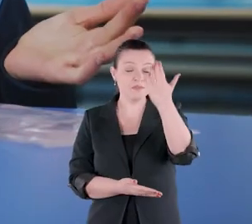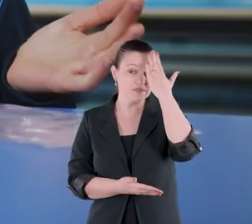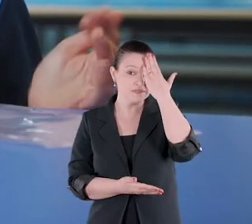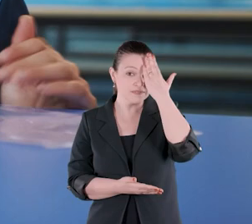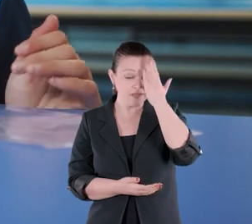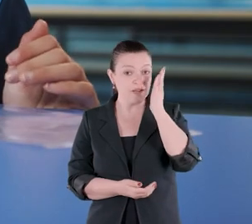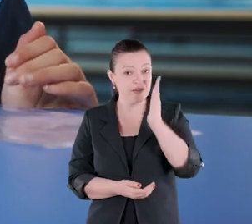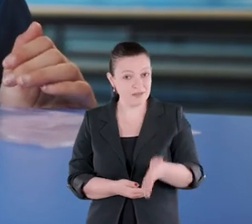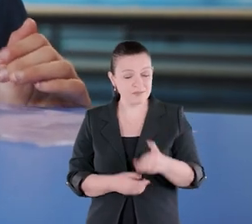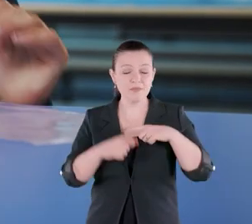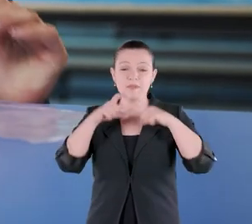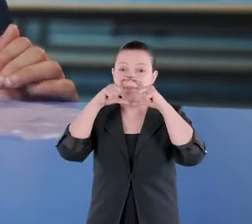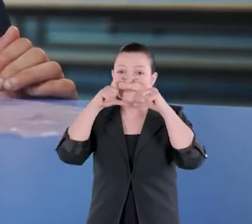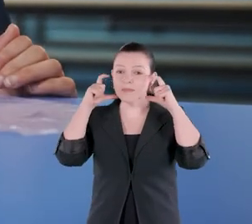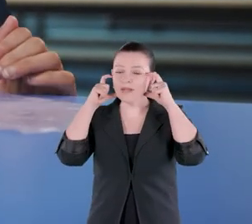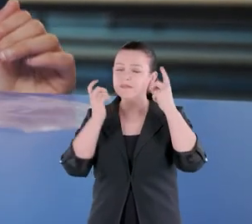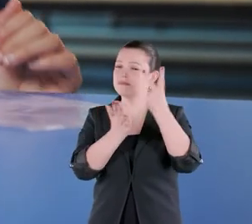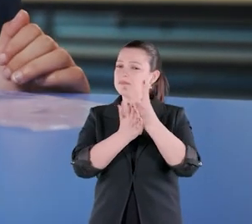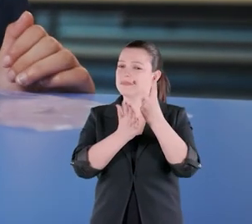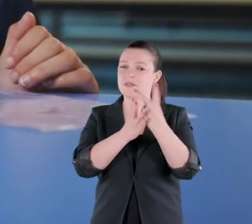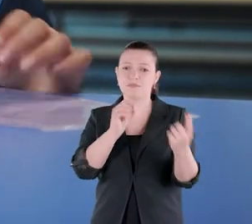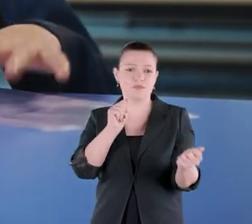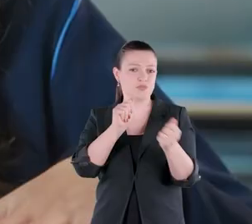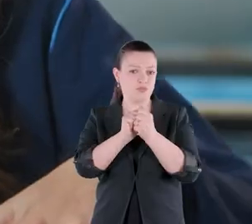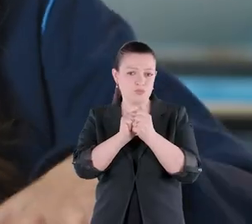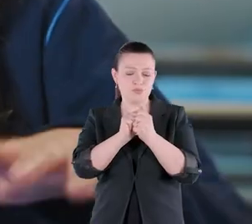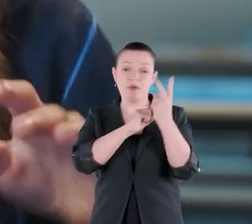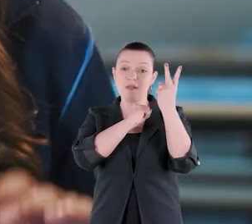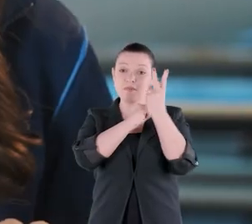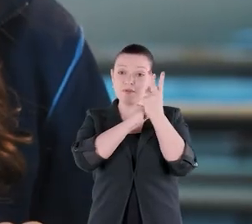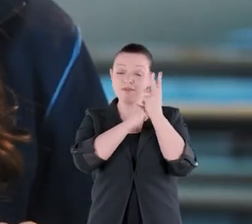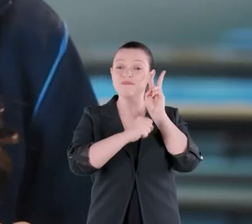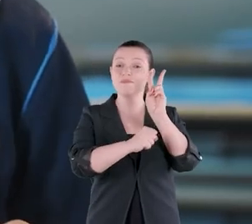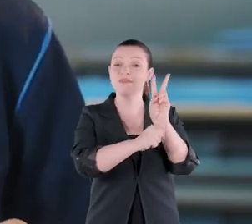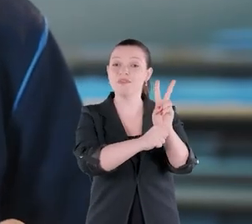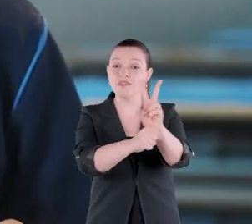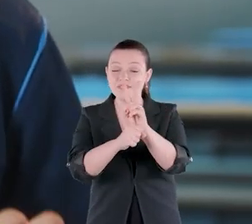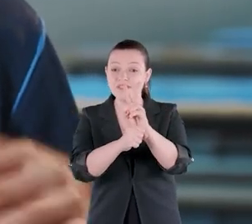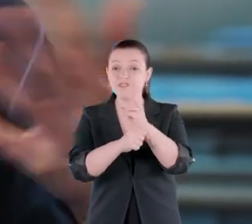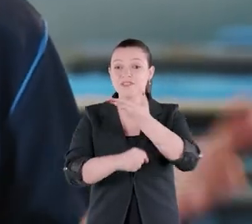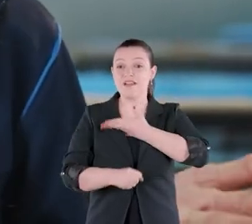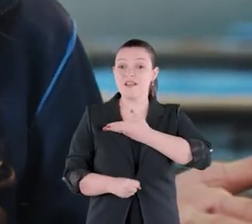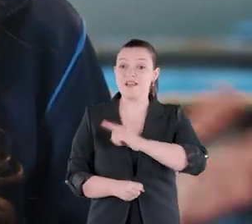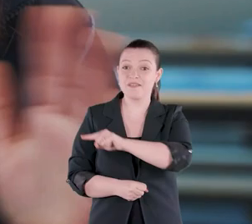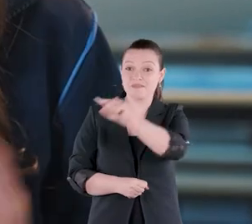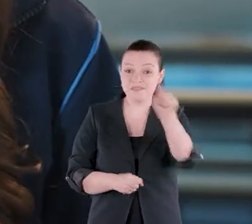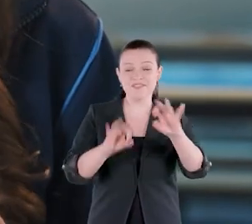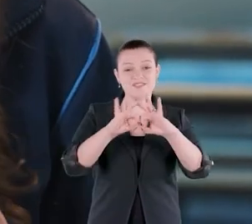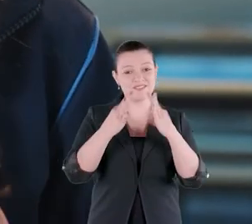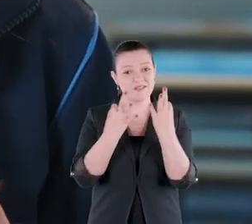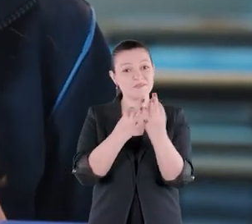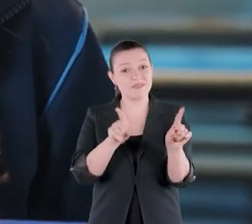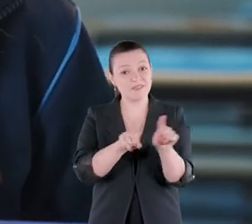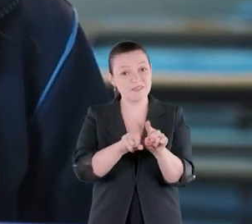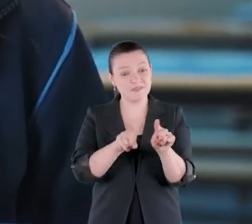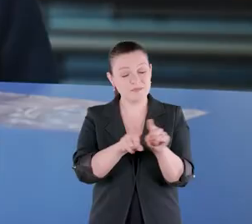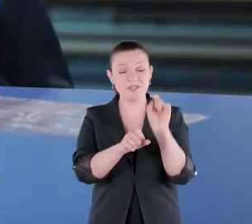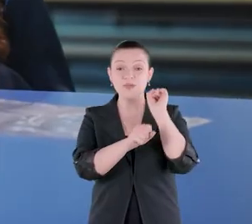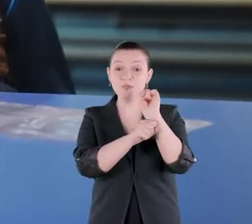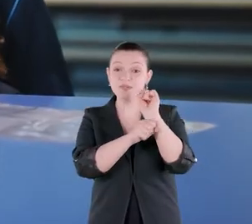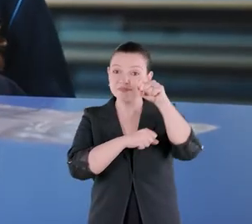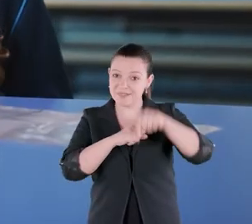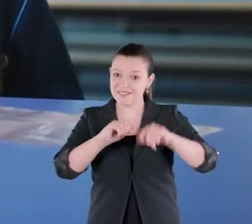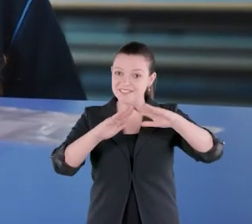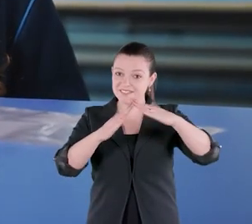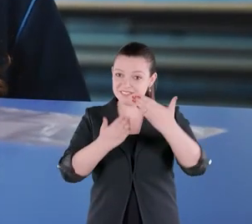Então já sabe, né? Máscara sempre. Ela protege você, seu colega e a sua família. Tô